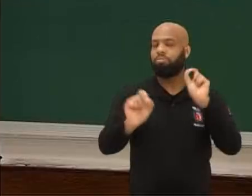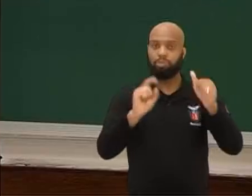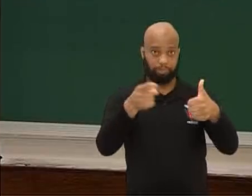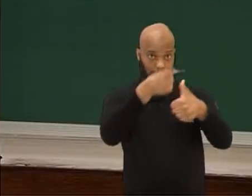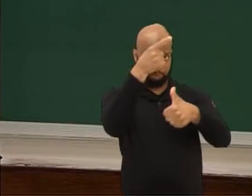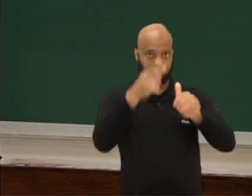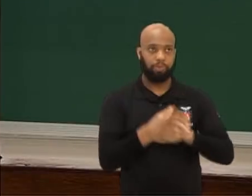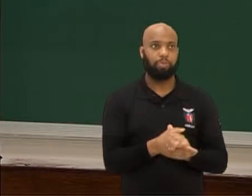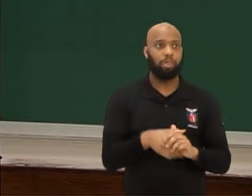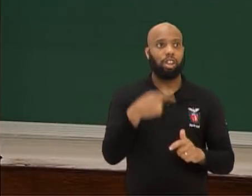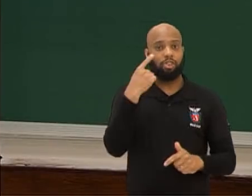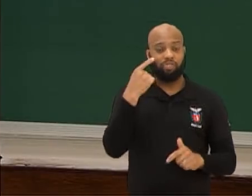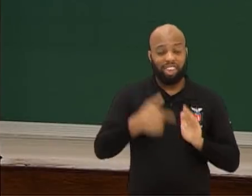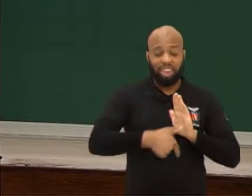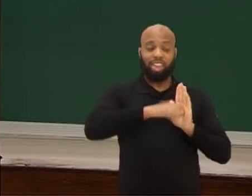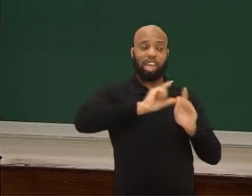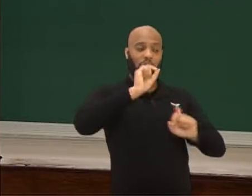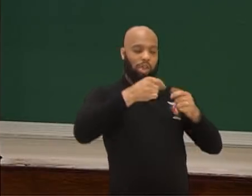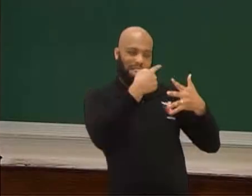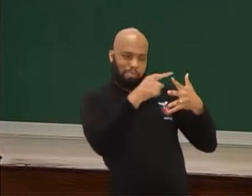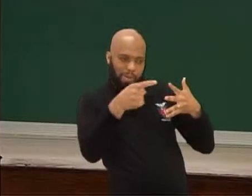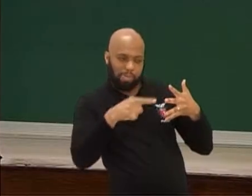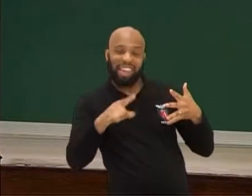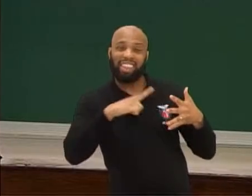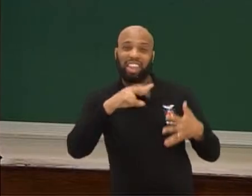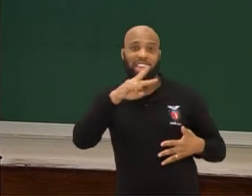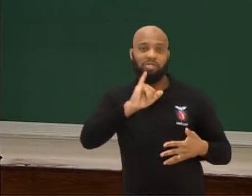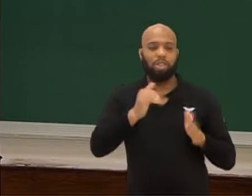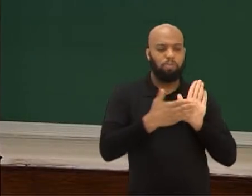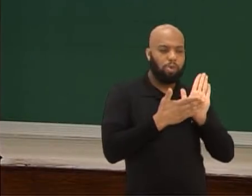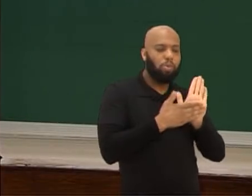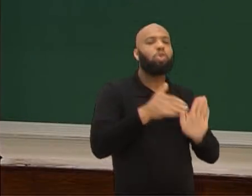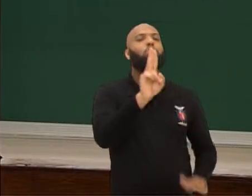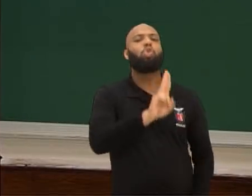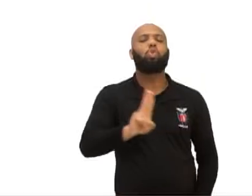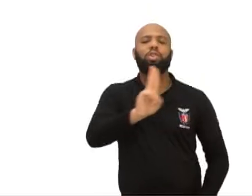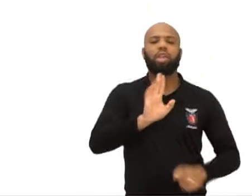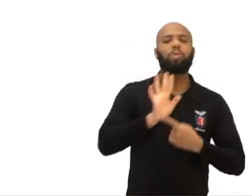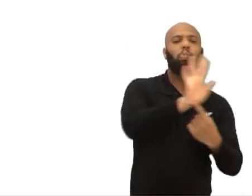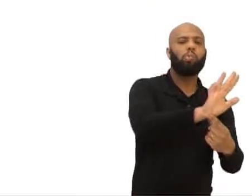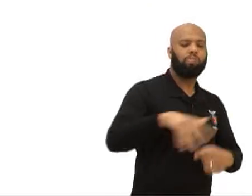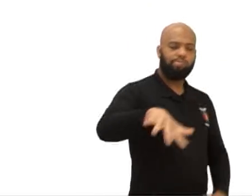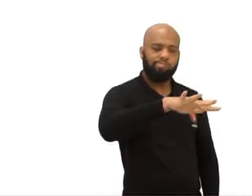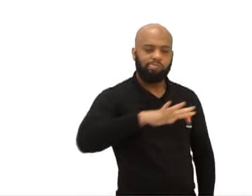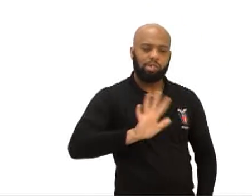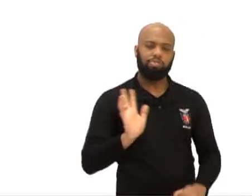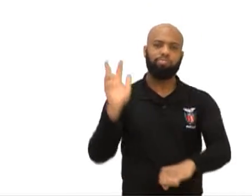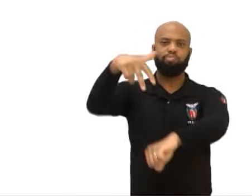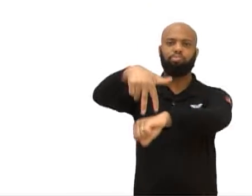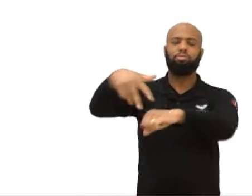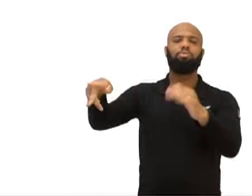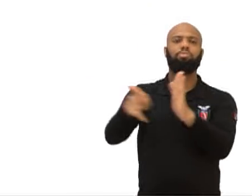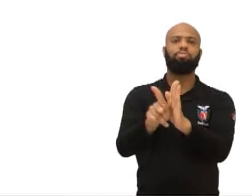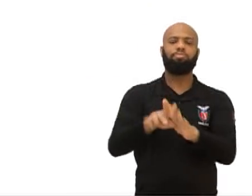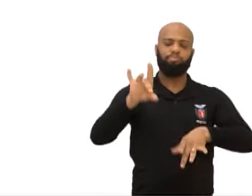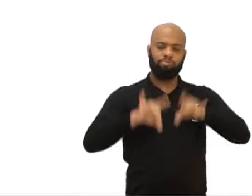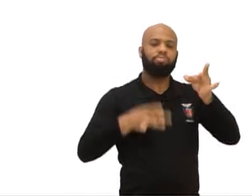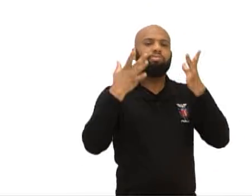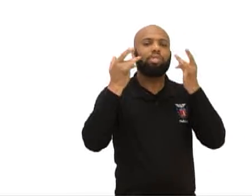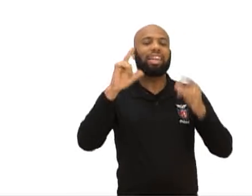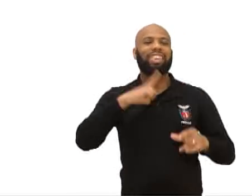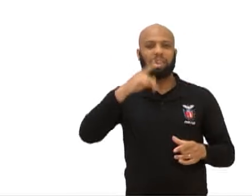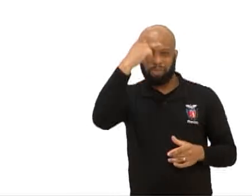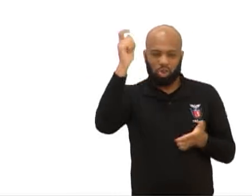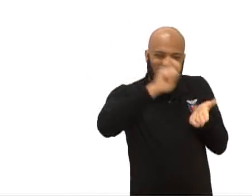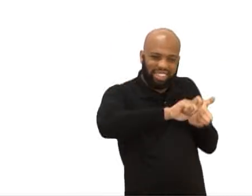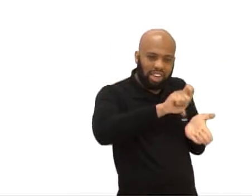Primeira, levantamento prévio dos elementos sonoros que serão postos em cena, com base nas rubricas do autor e